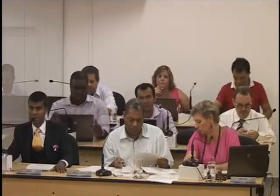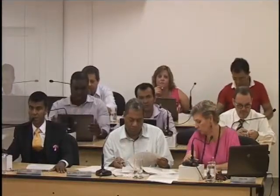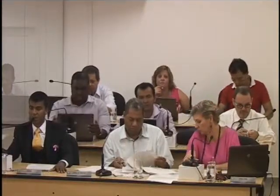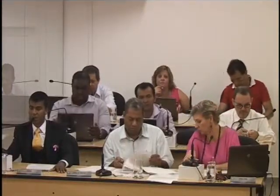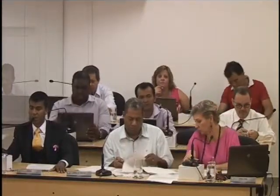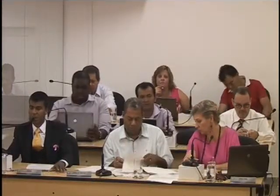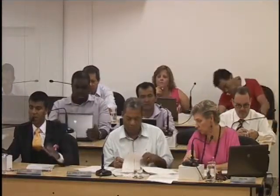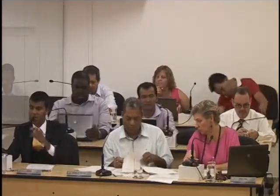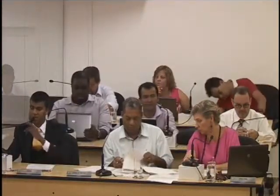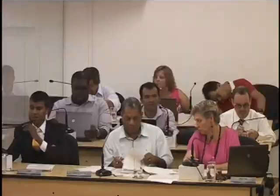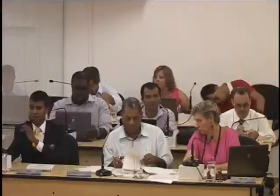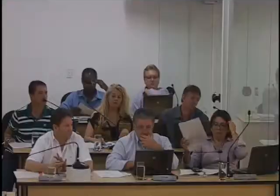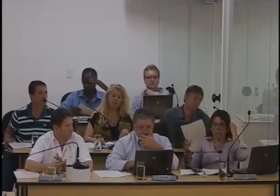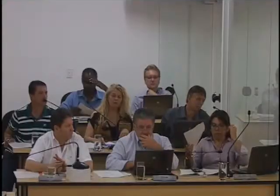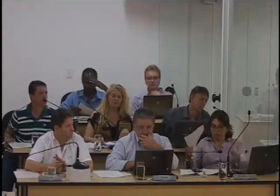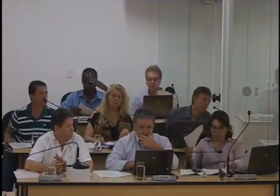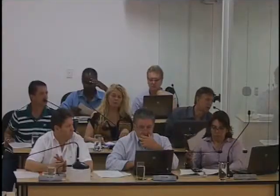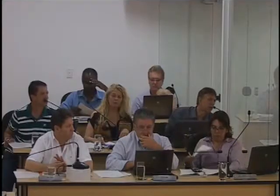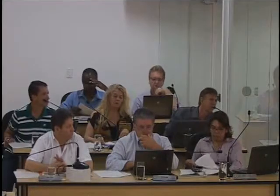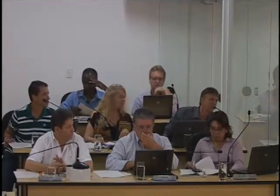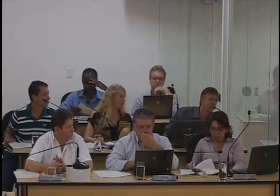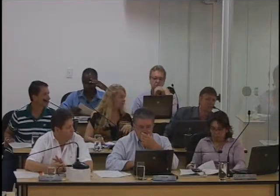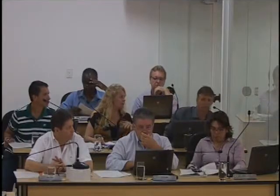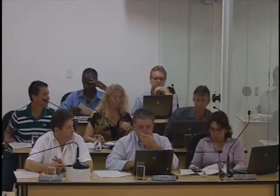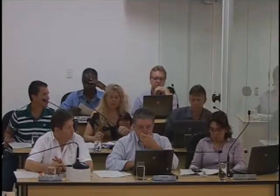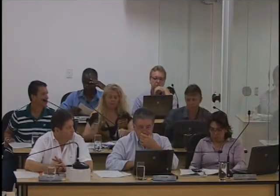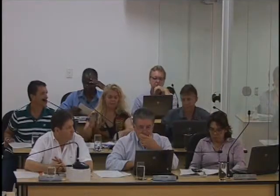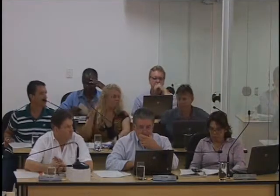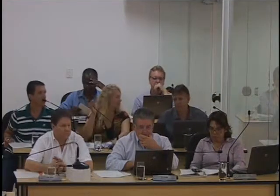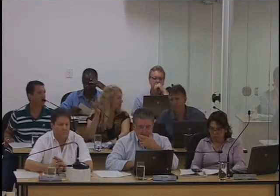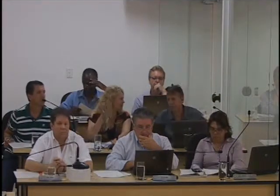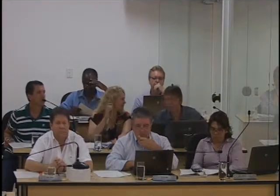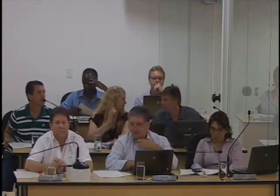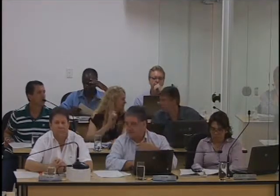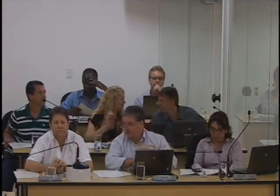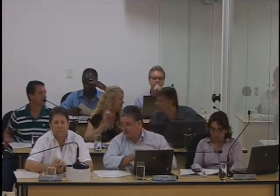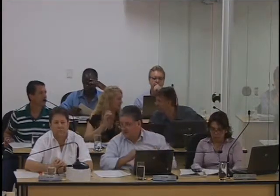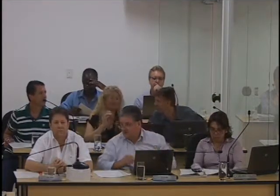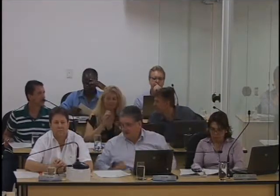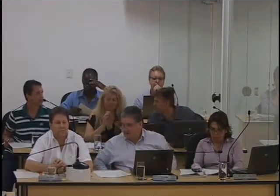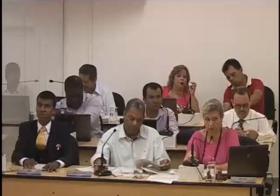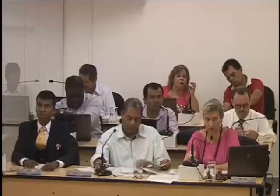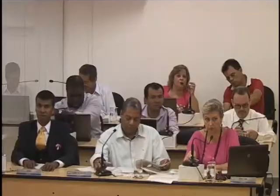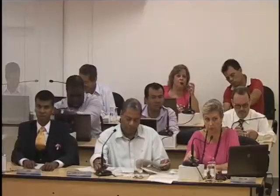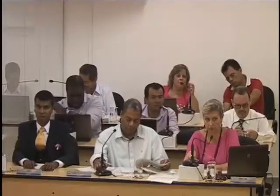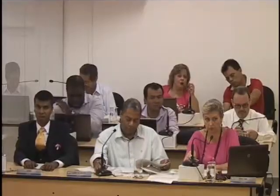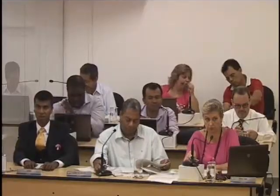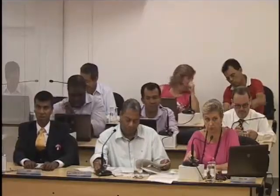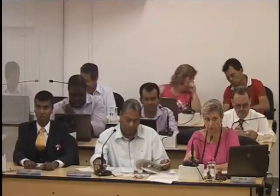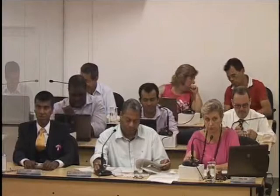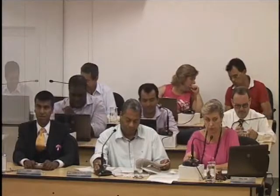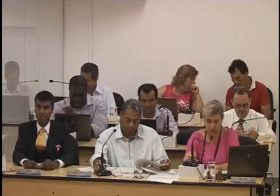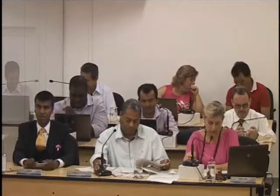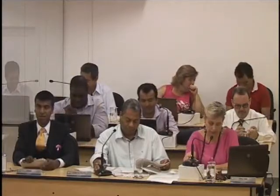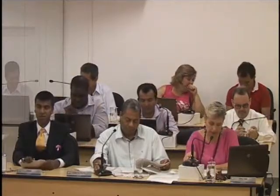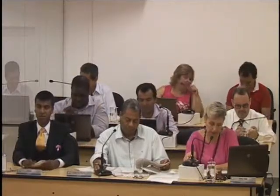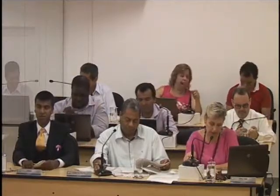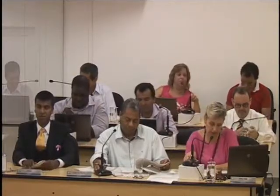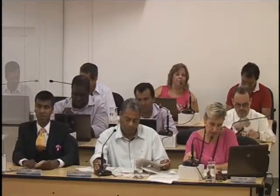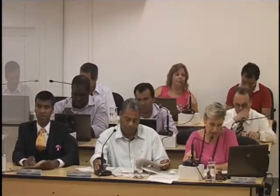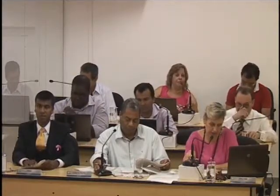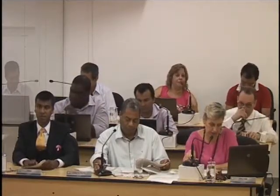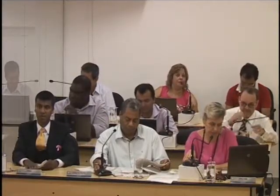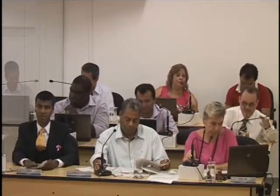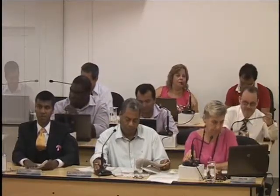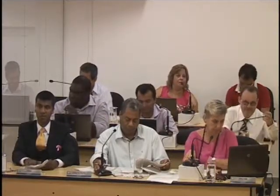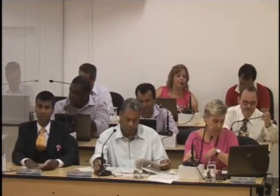André Henrique. Sim. Antônio Franco. Sim. Darcy Reis. Sim. Edivaldo Soares. Sim. Érica Tanque. Sim,